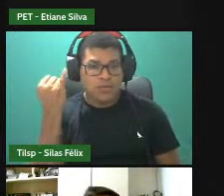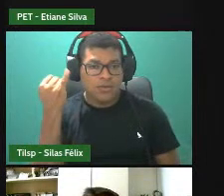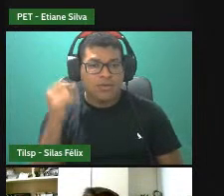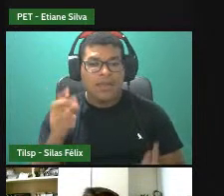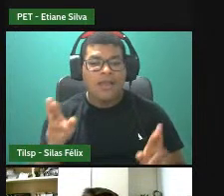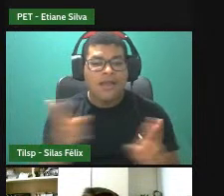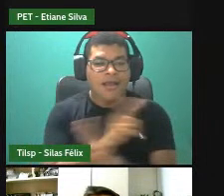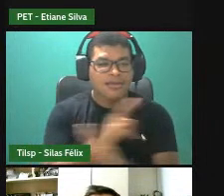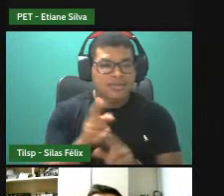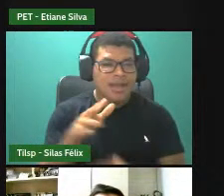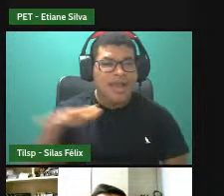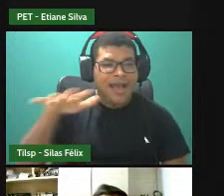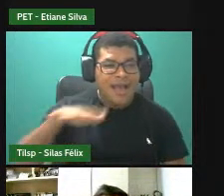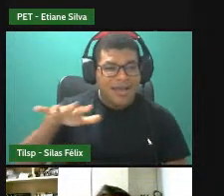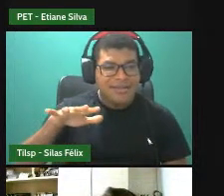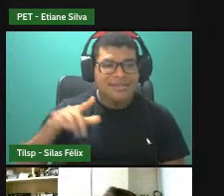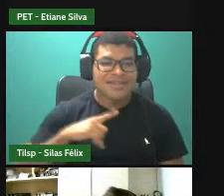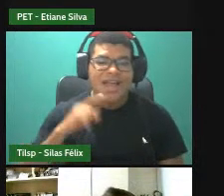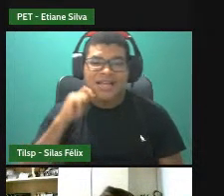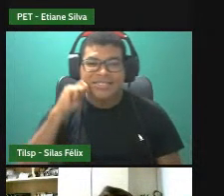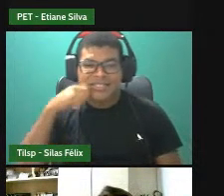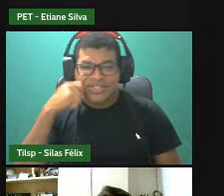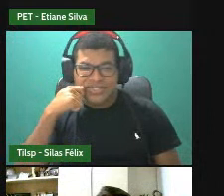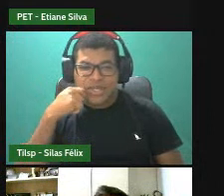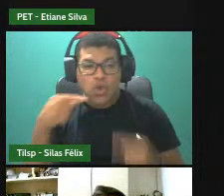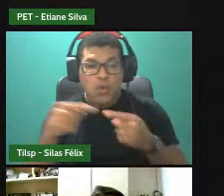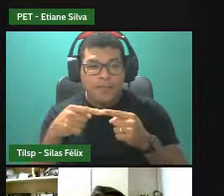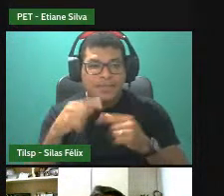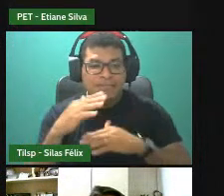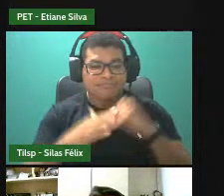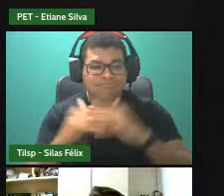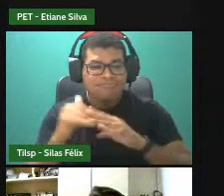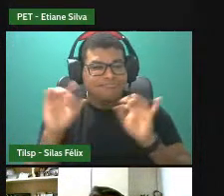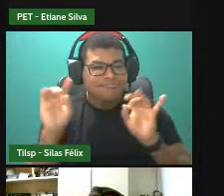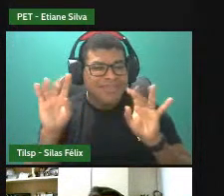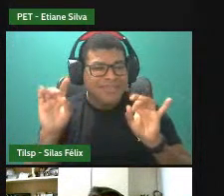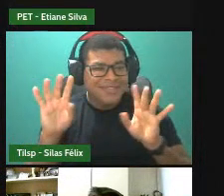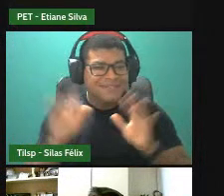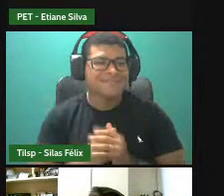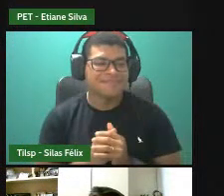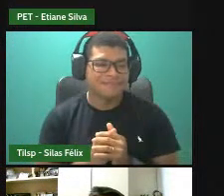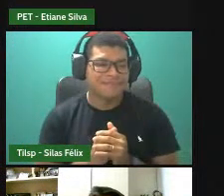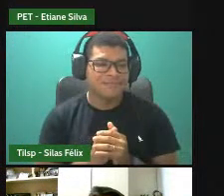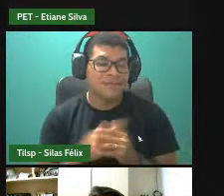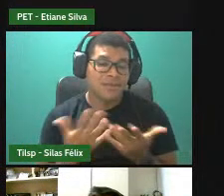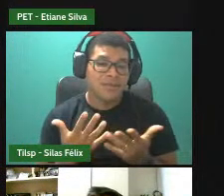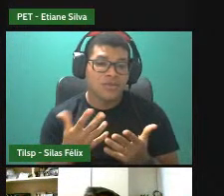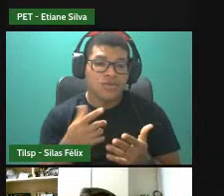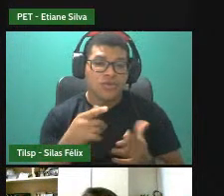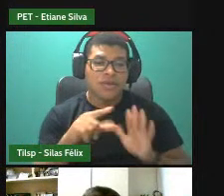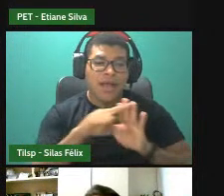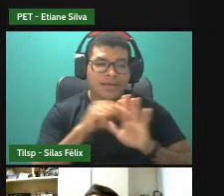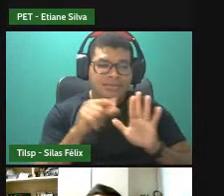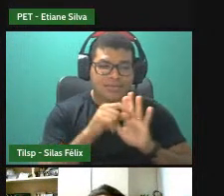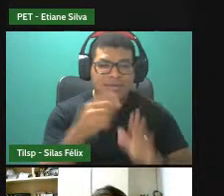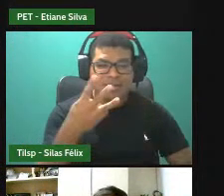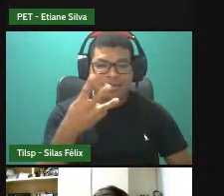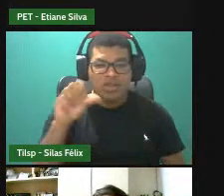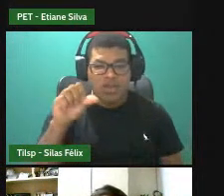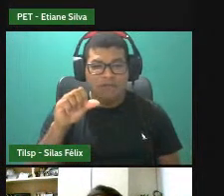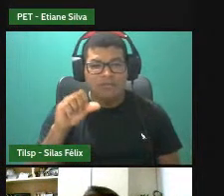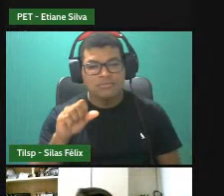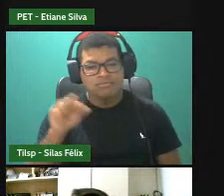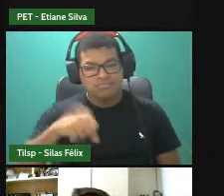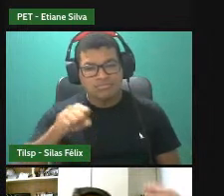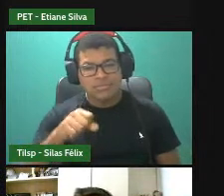da odontologia que são consideradas especialidades. Tá? Então, quando a gente vai lá para o artigo 39, ela vai colocar, claro que eu não